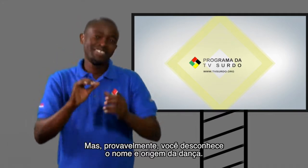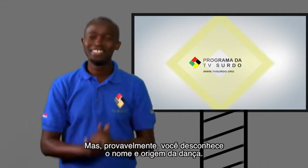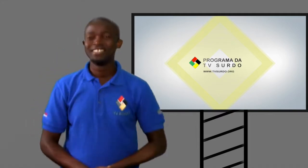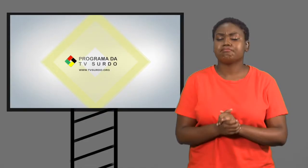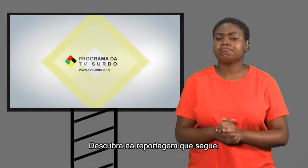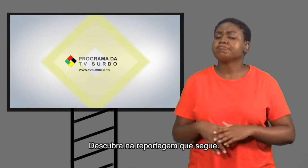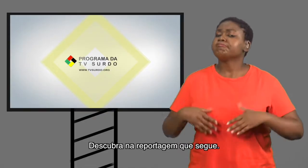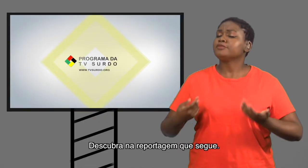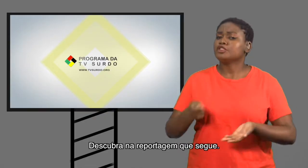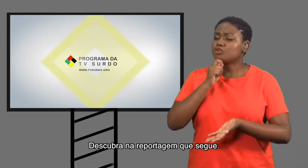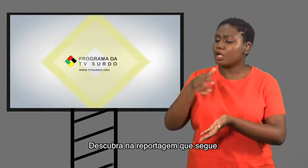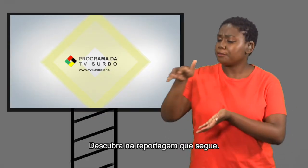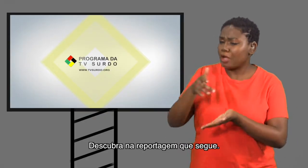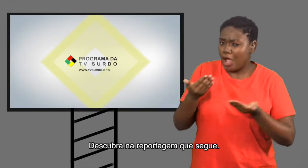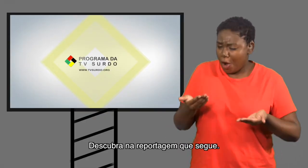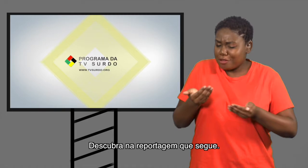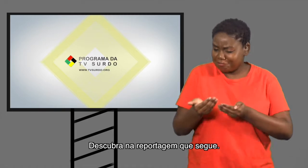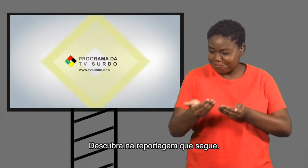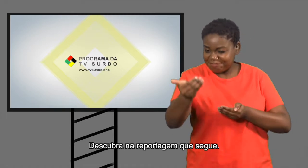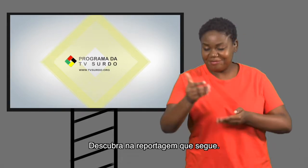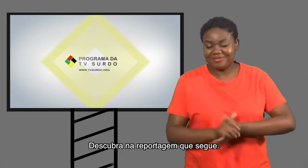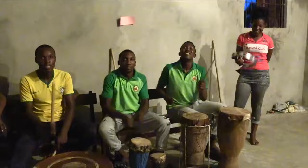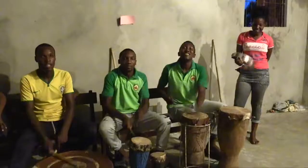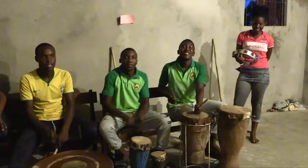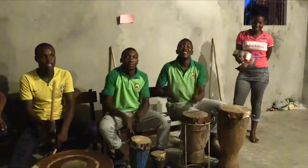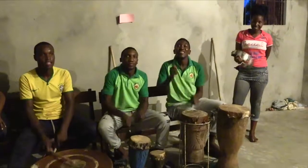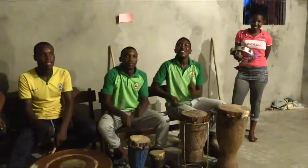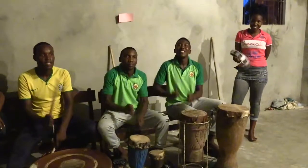origem da dança. Descubra na reportagem que segue.